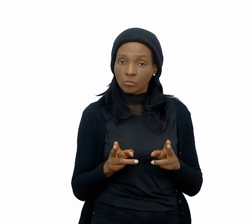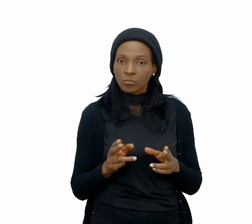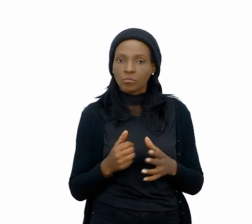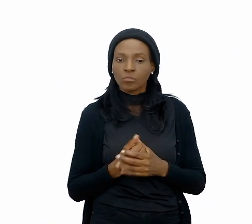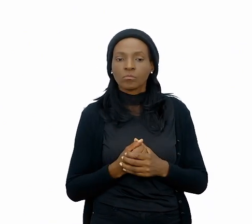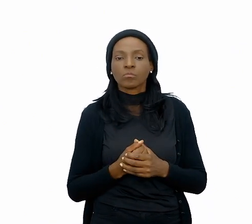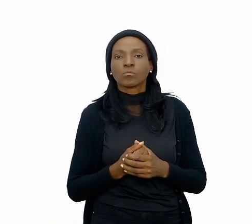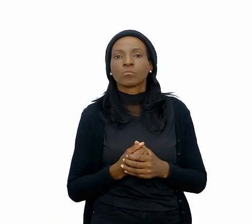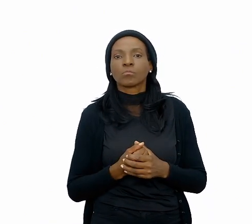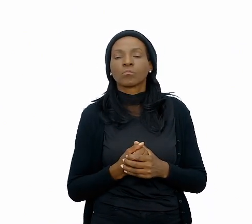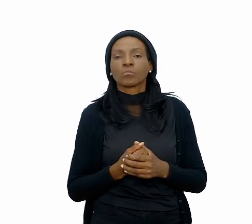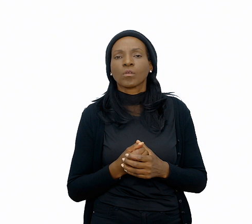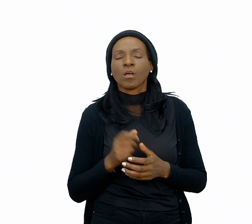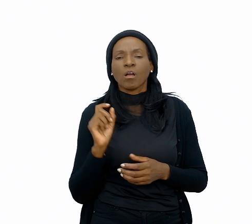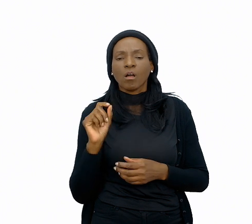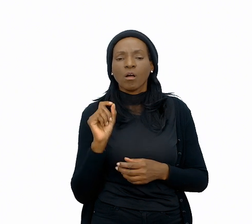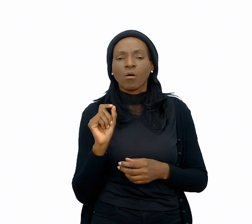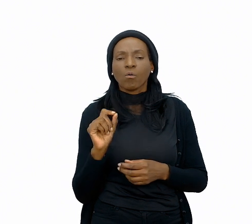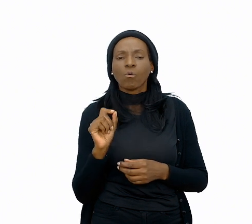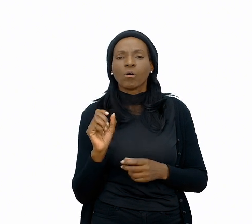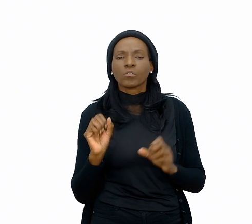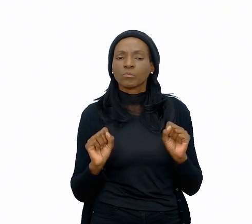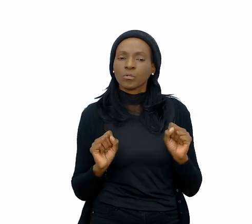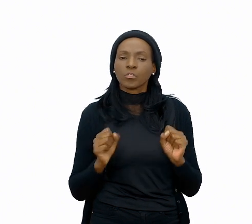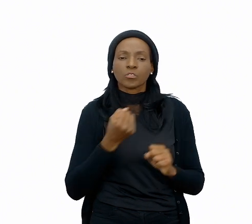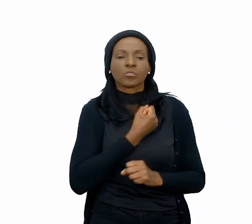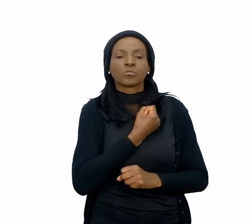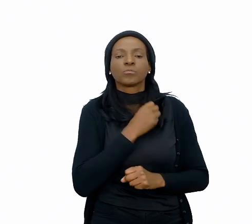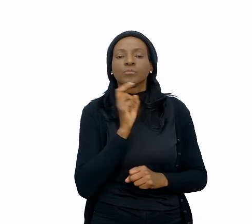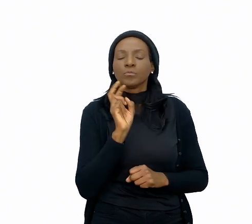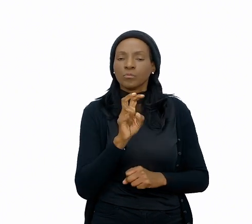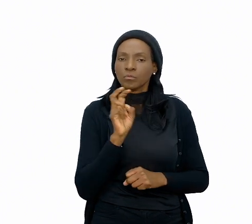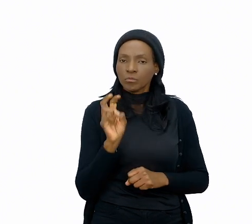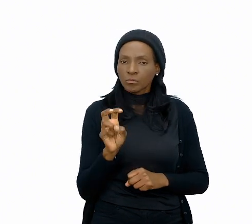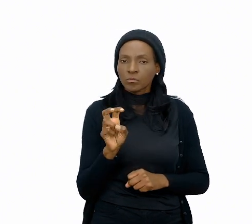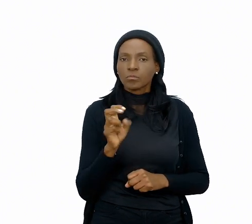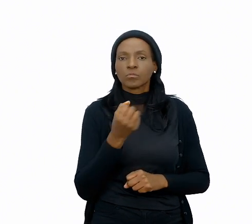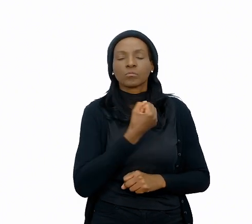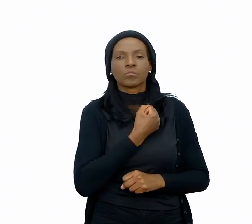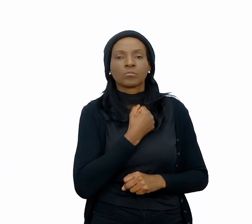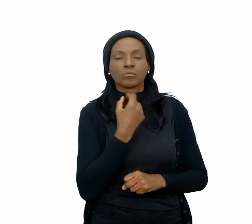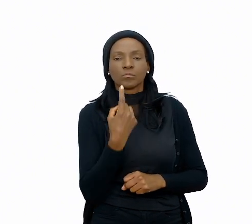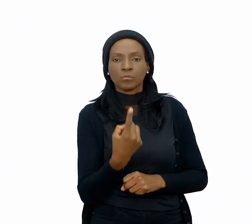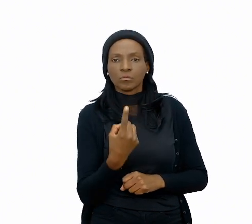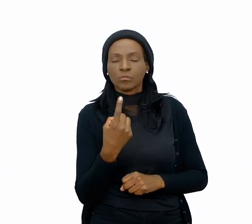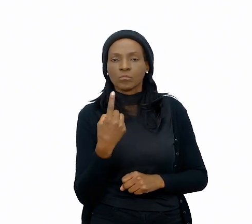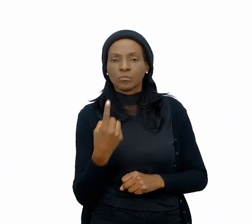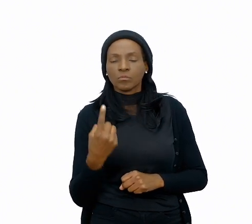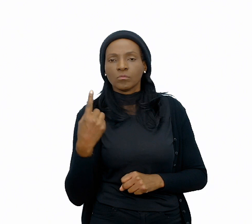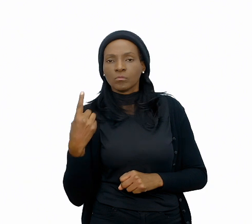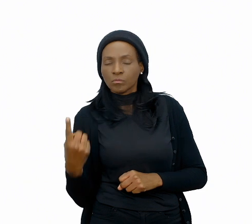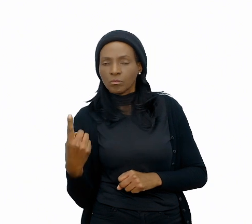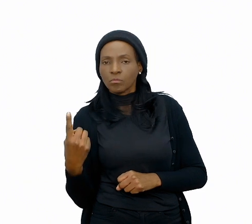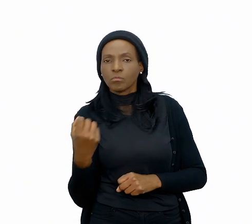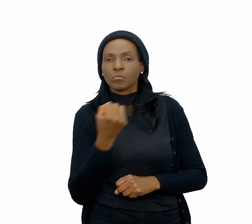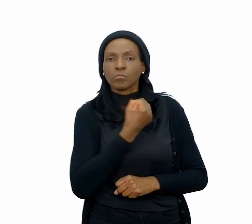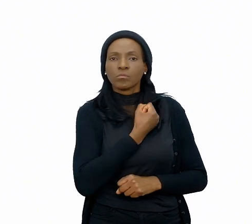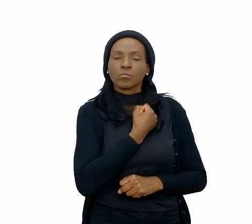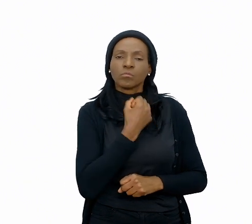né? Então, quais podem ser eles? O número 55, o número 111, o